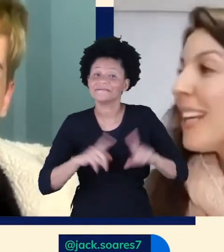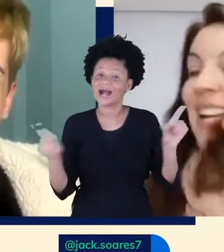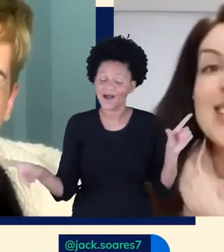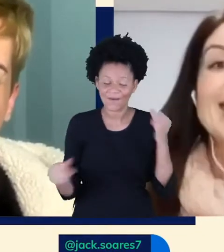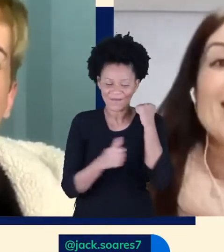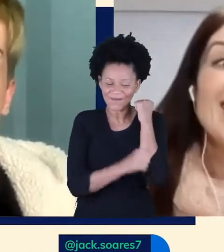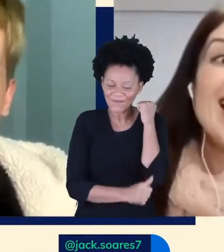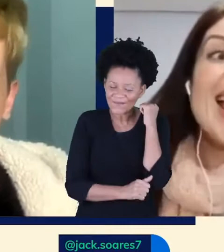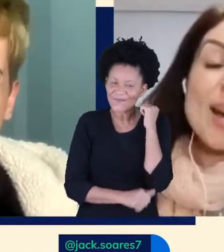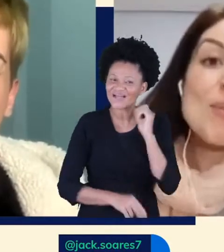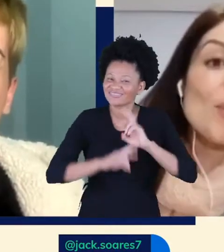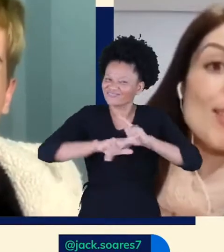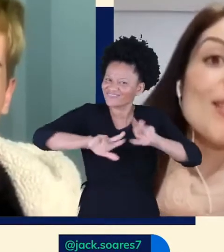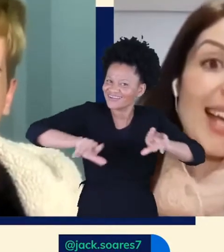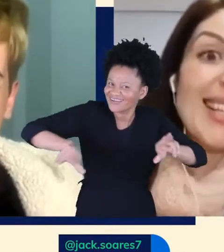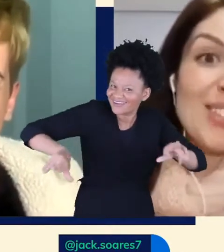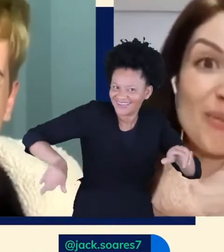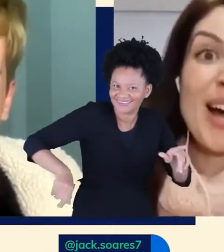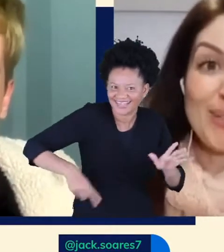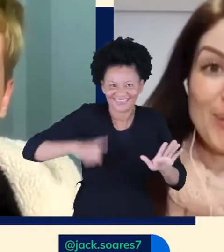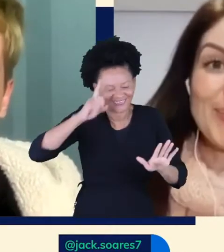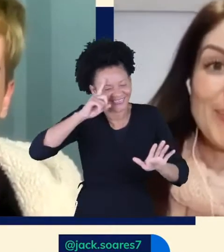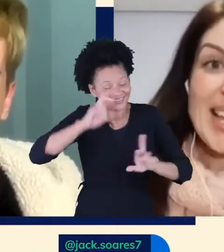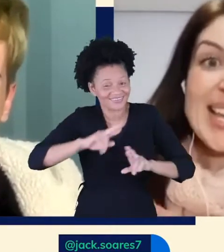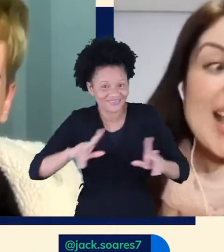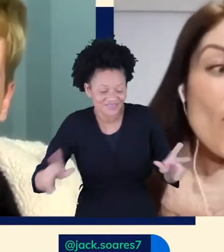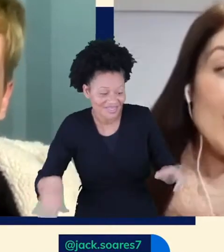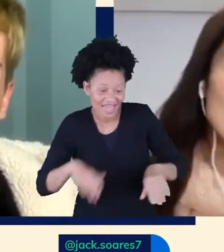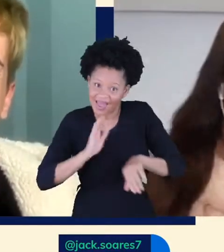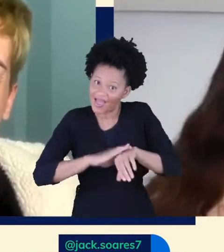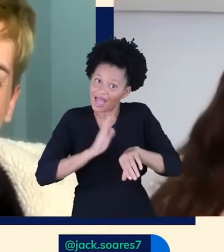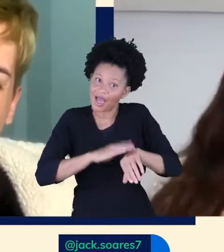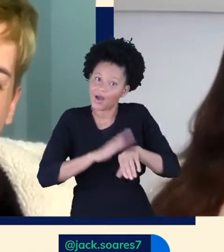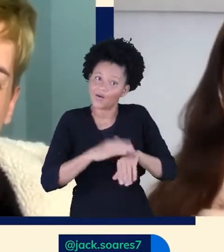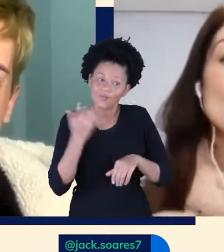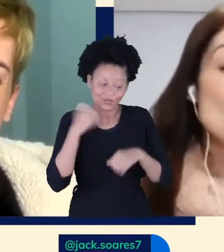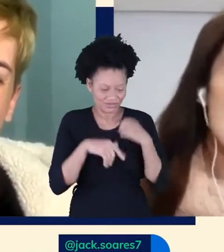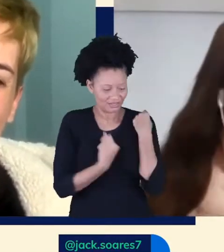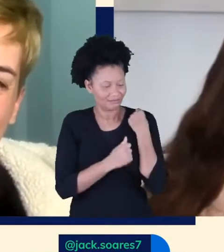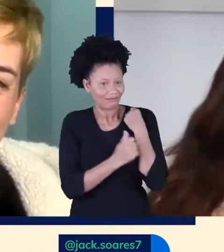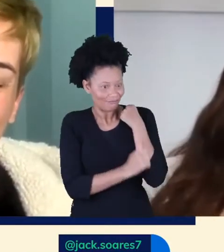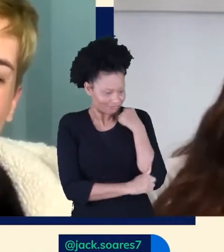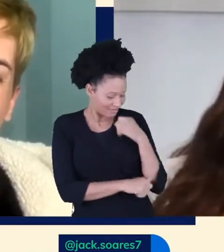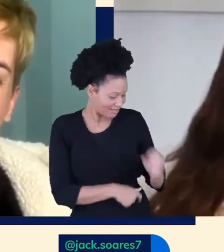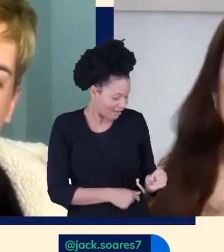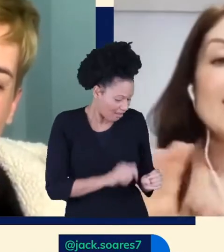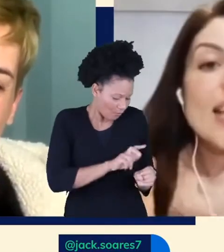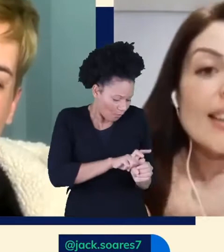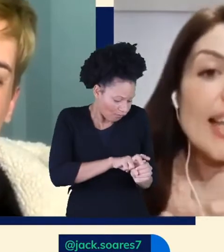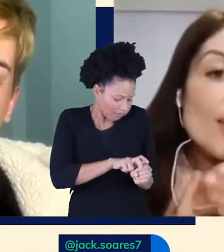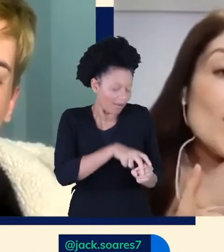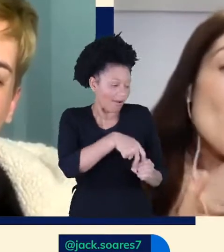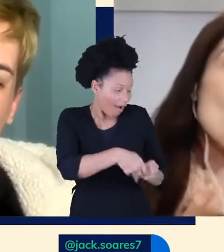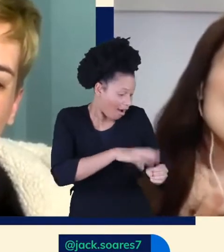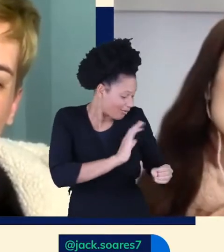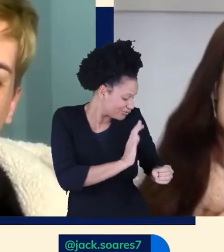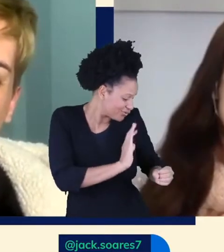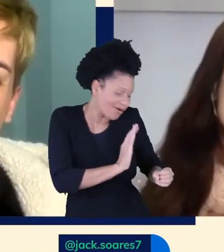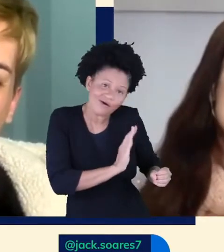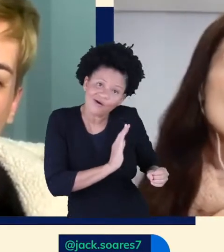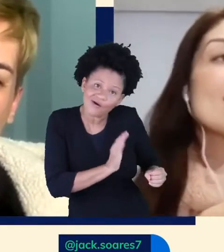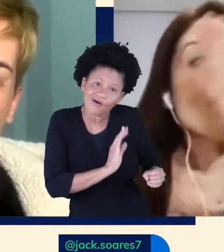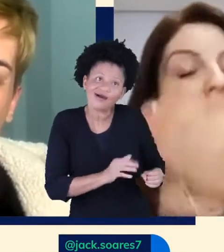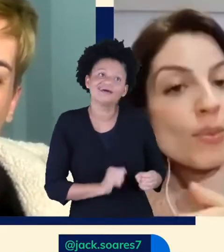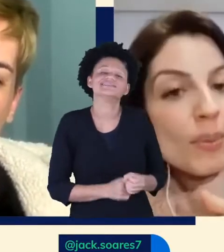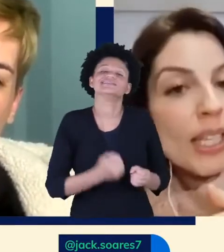formato diferente. Então, é a produção dela, de fato. E é olhando o cocô, dando tchau pro cocô, entendendo depois de